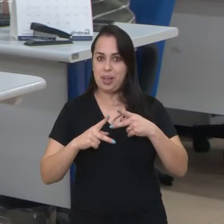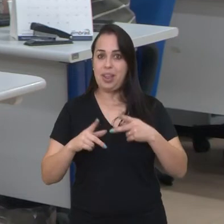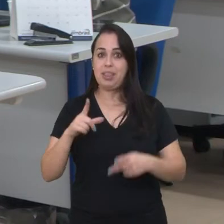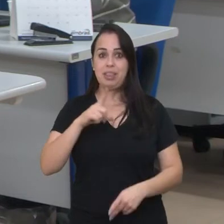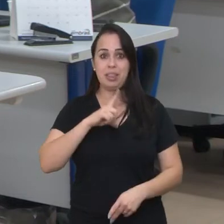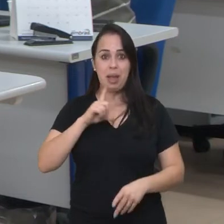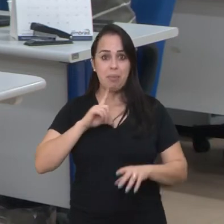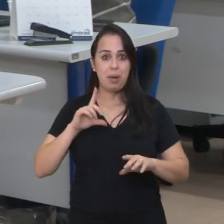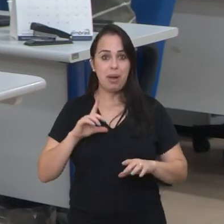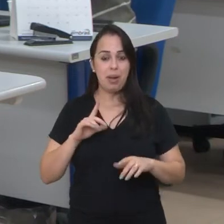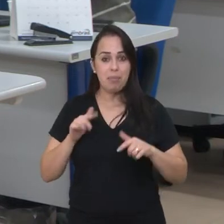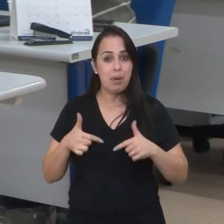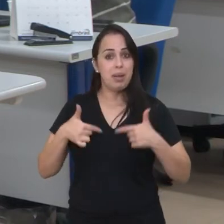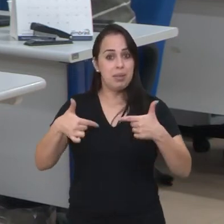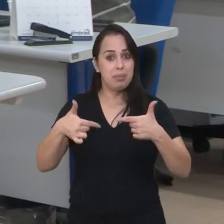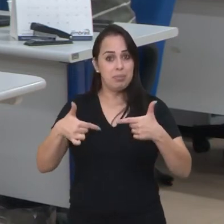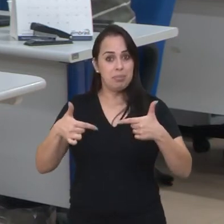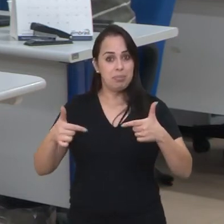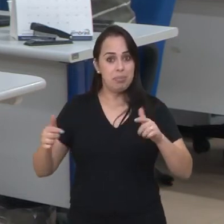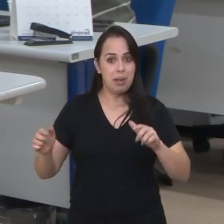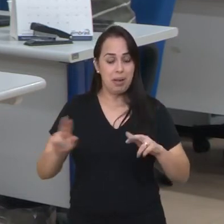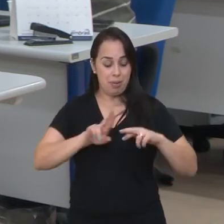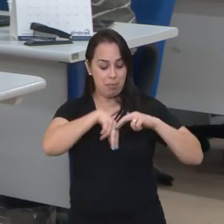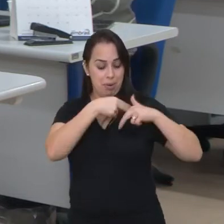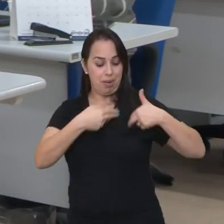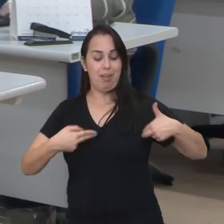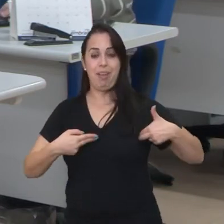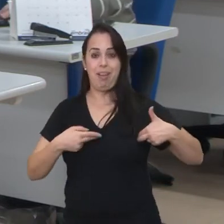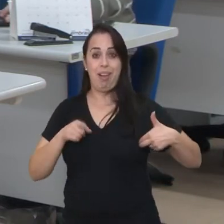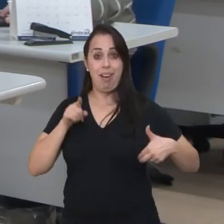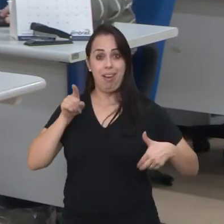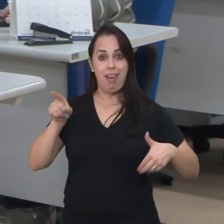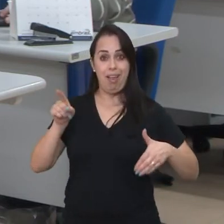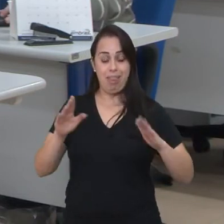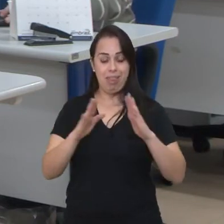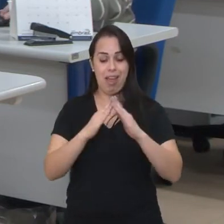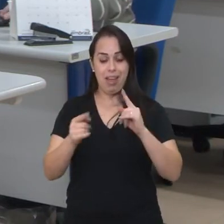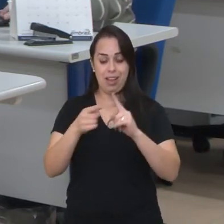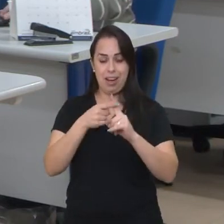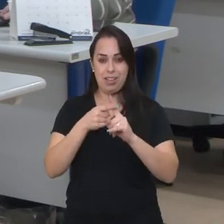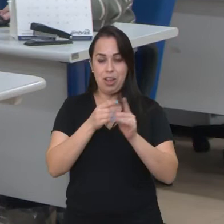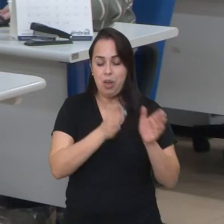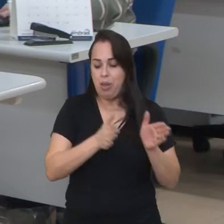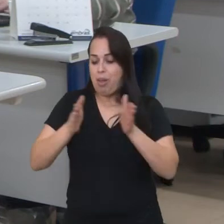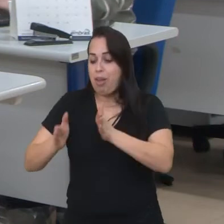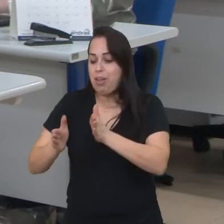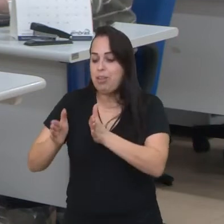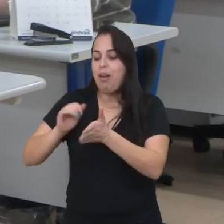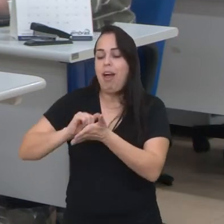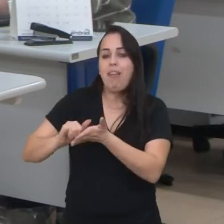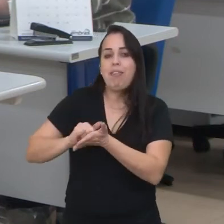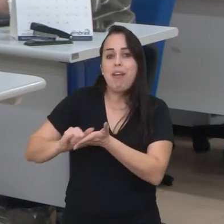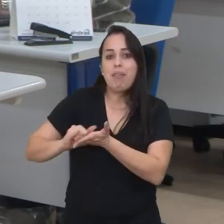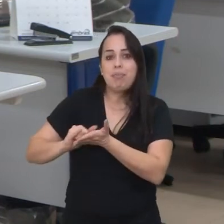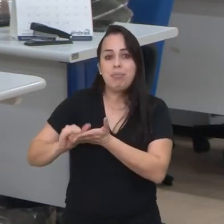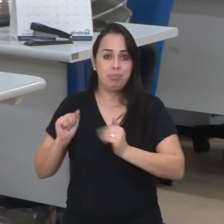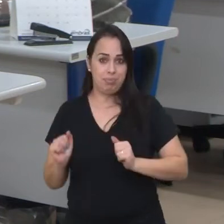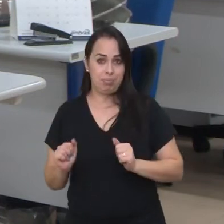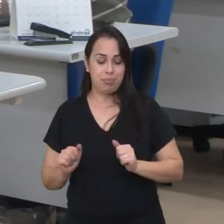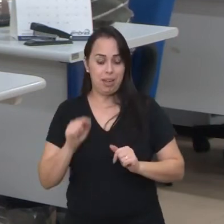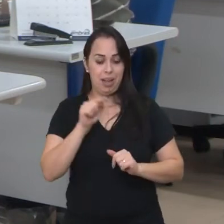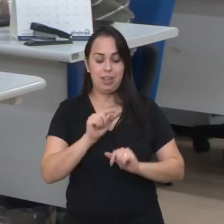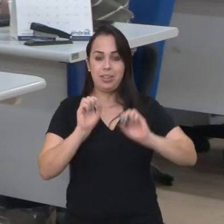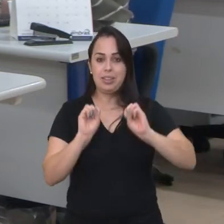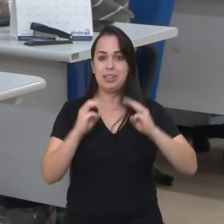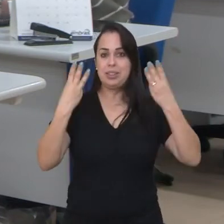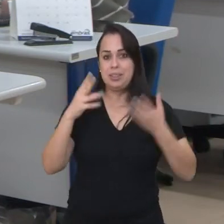está recebendo uma ação para marcar a campanha Junho Violeta lá no Largo São Benedito, que fica ao lado da Praça Afonso Pena. O evento vai contar